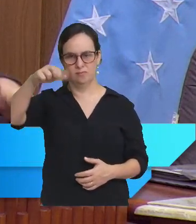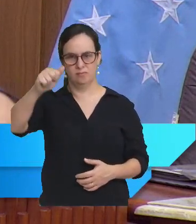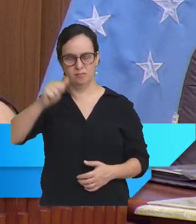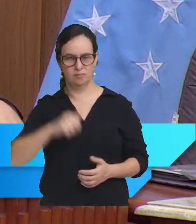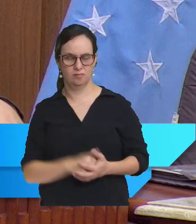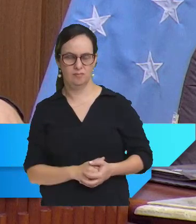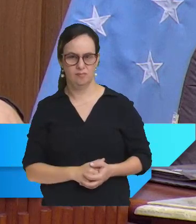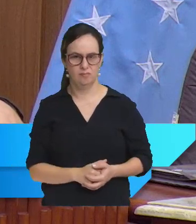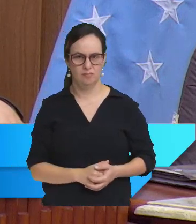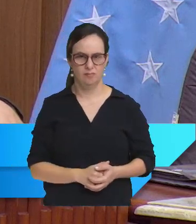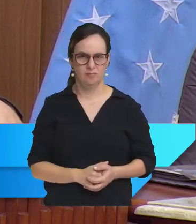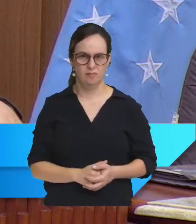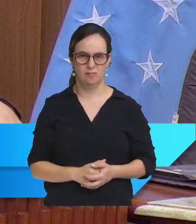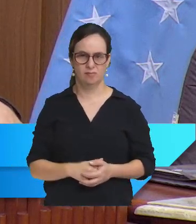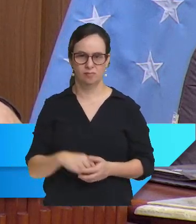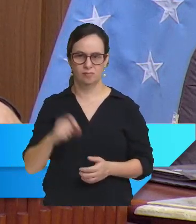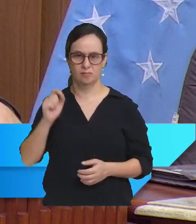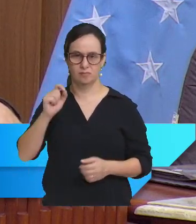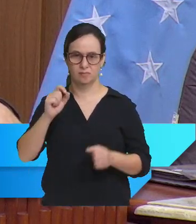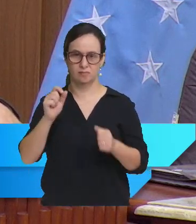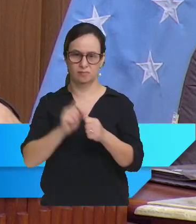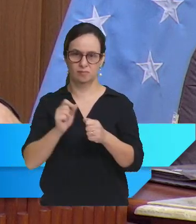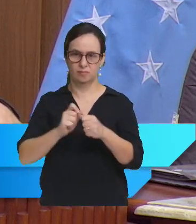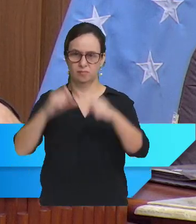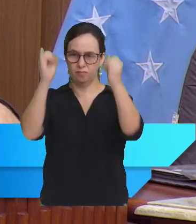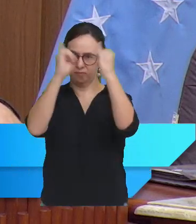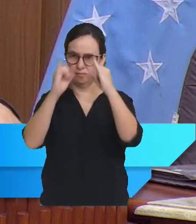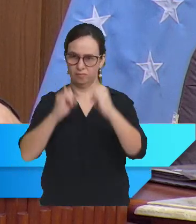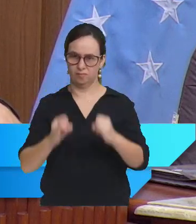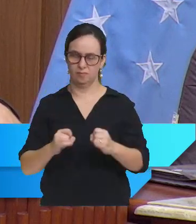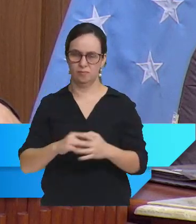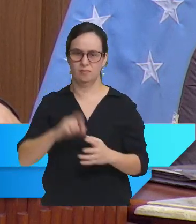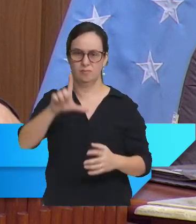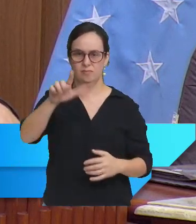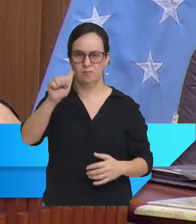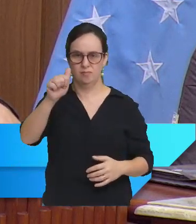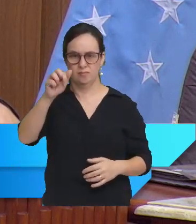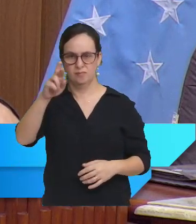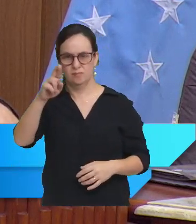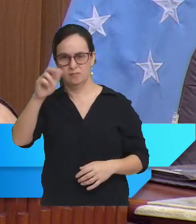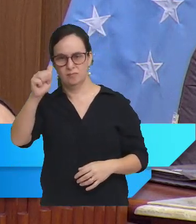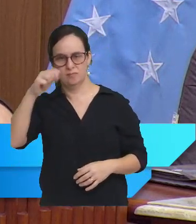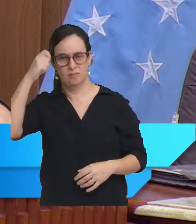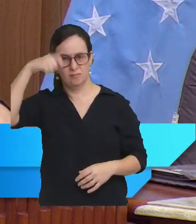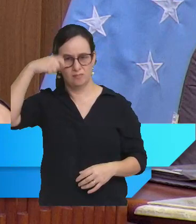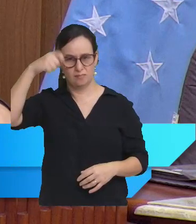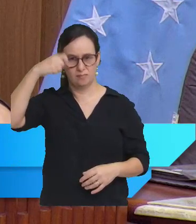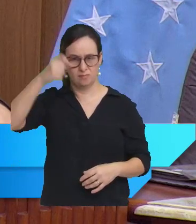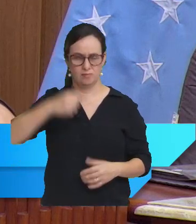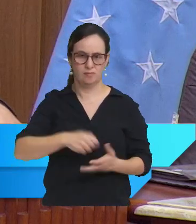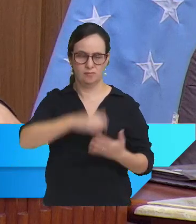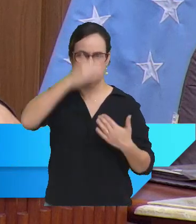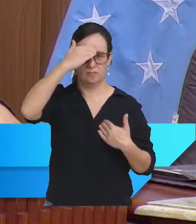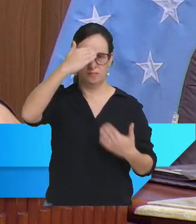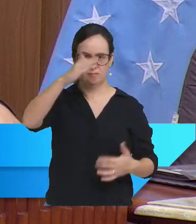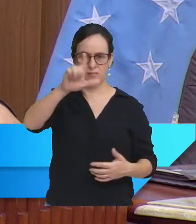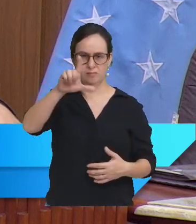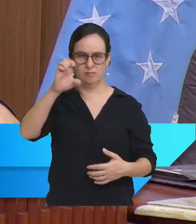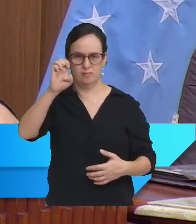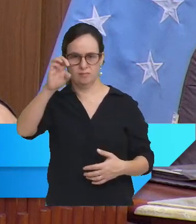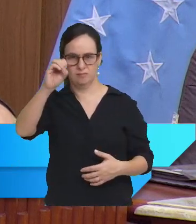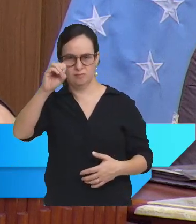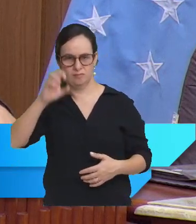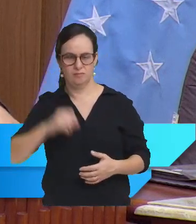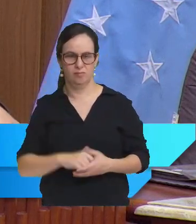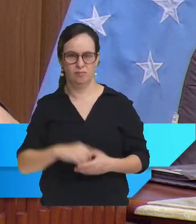vídeos de tudo um pouco, editando, estando presente, estando junto nas caminhadas. Agradeço também o Léo, que sempre deu uma força. Agradeço